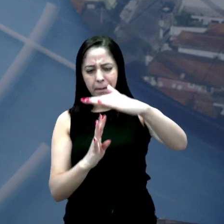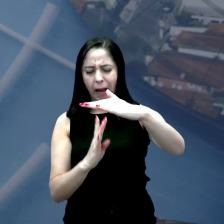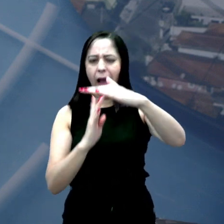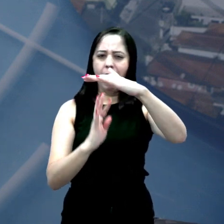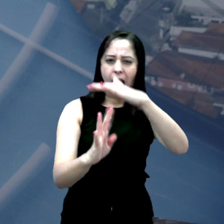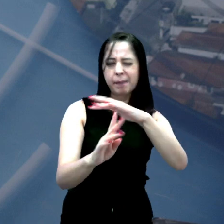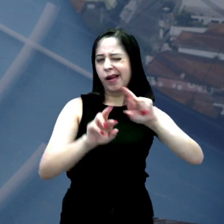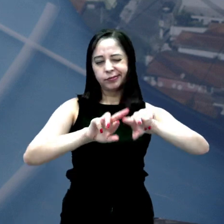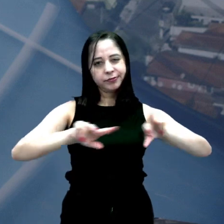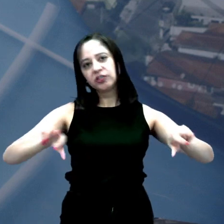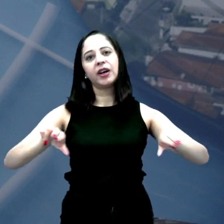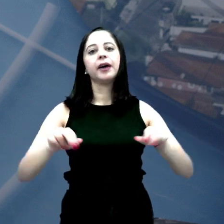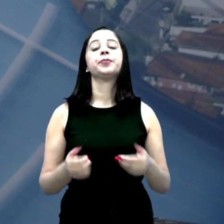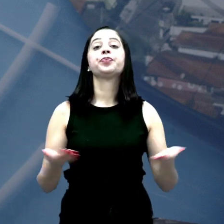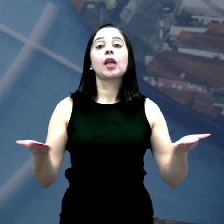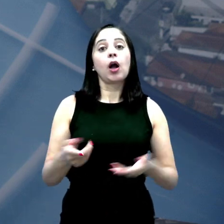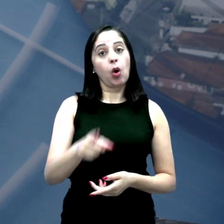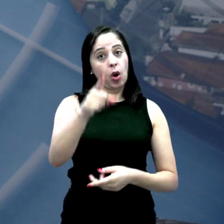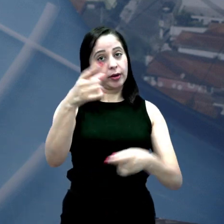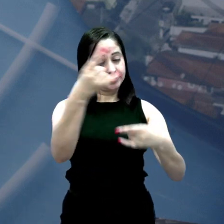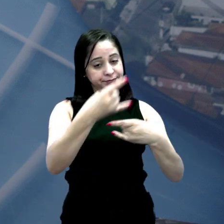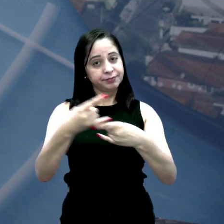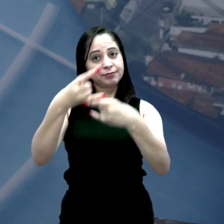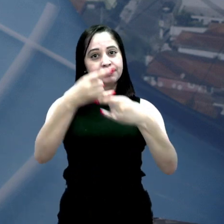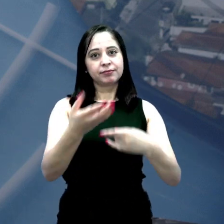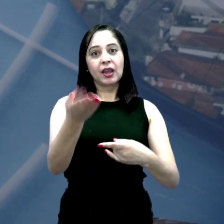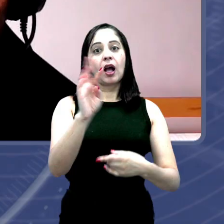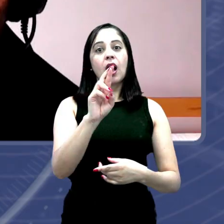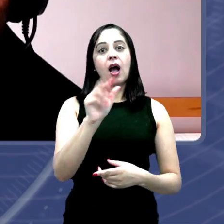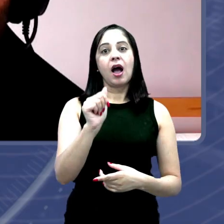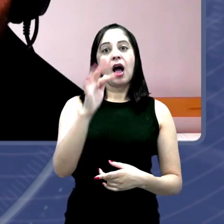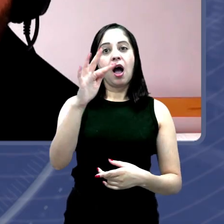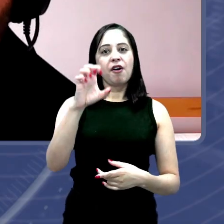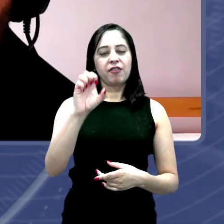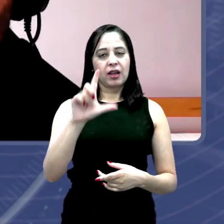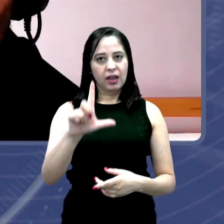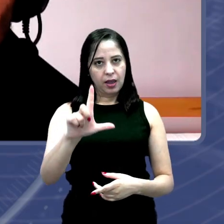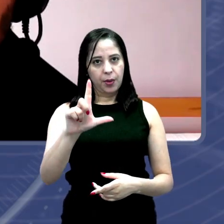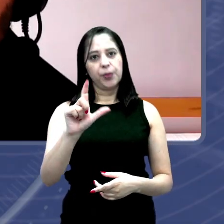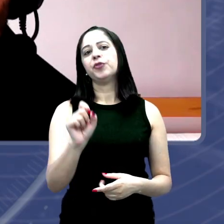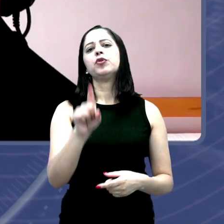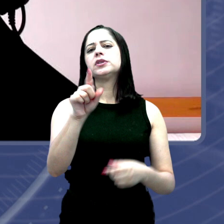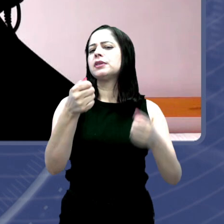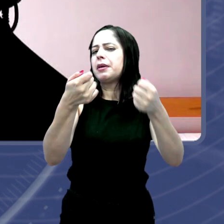para repercutir um pouquinho no que a gente estava falando no finzinho do